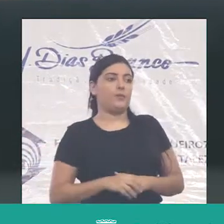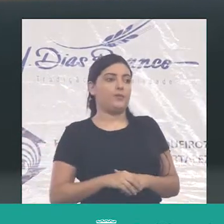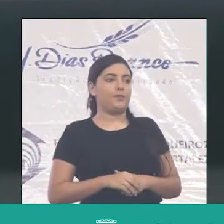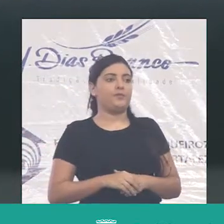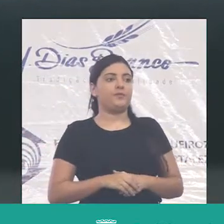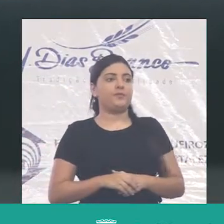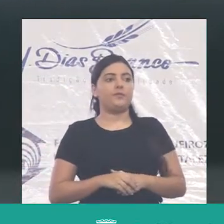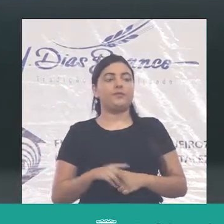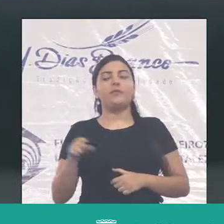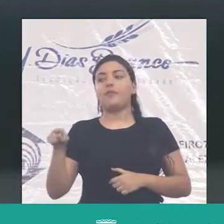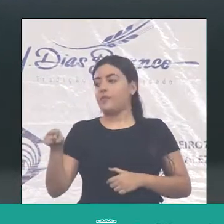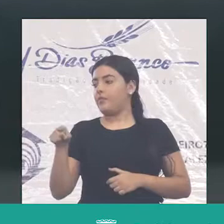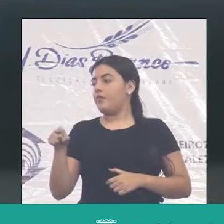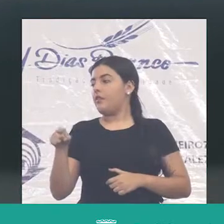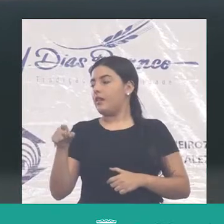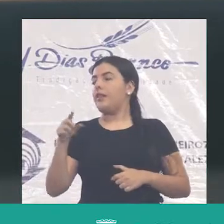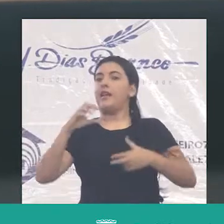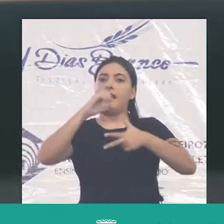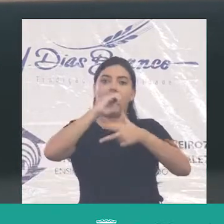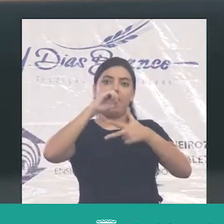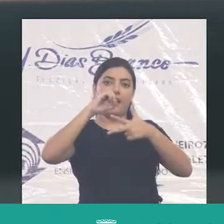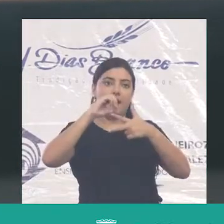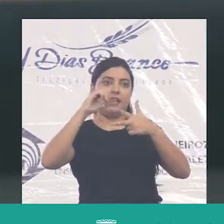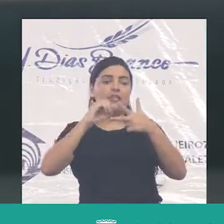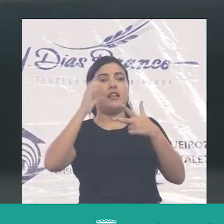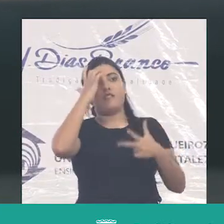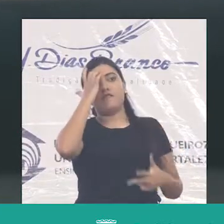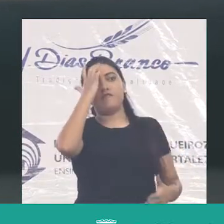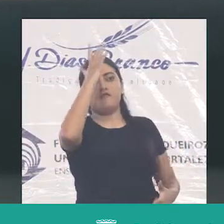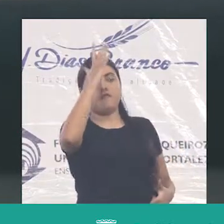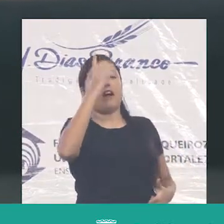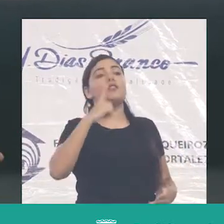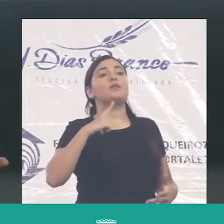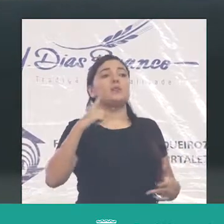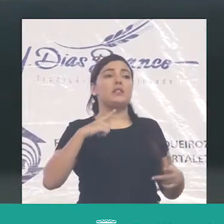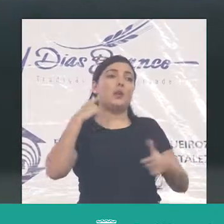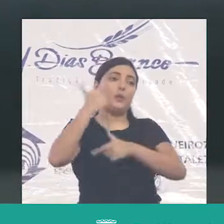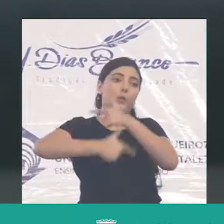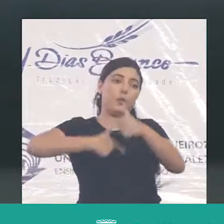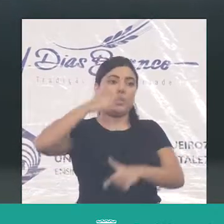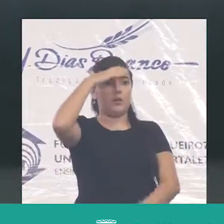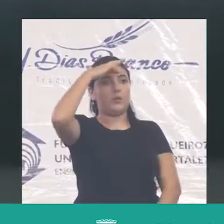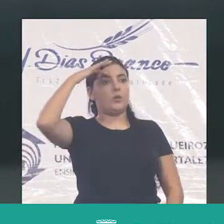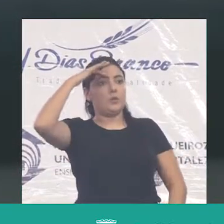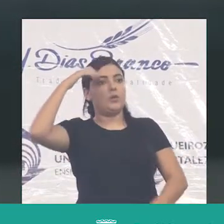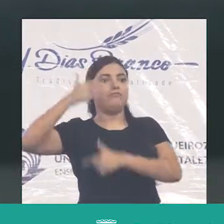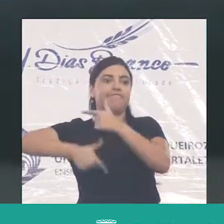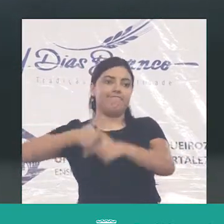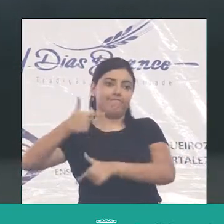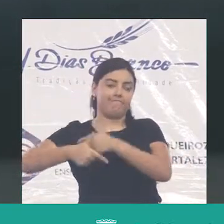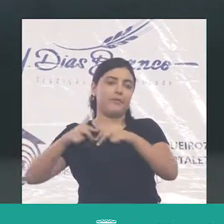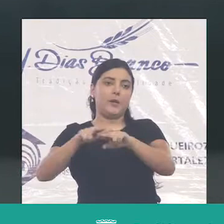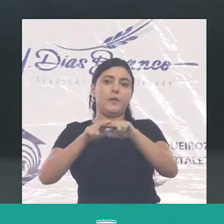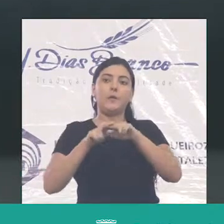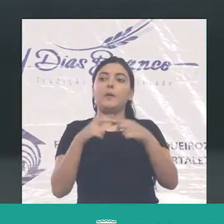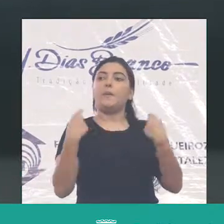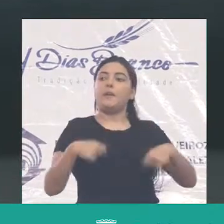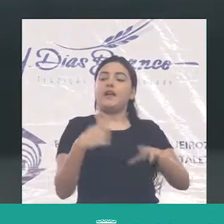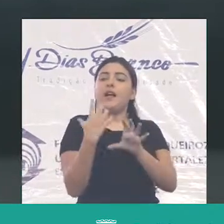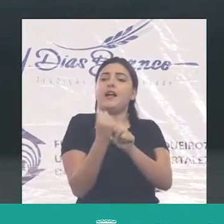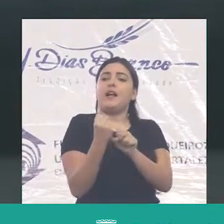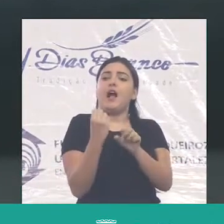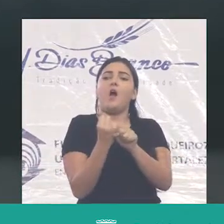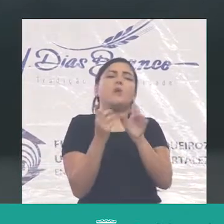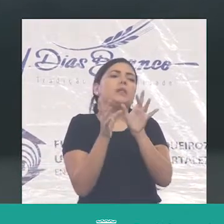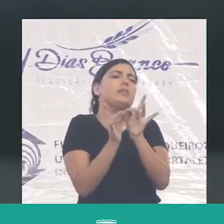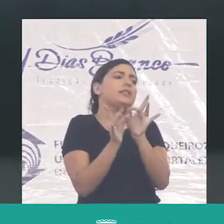Essa questão é típica de Enem, e é uma questão fácil, mas que exige muito trabalho de vocês. Vocês têm que fazer os cálculos